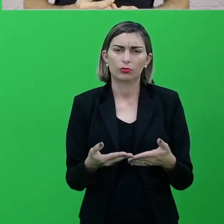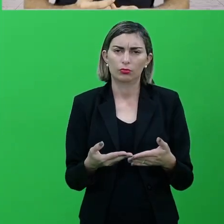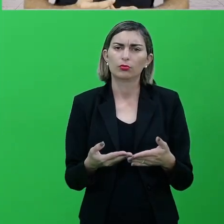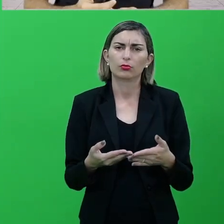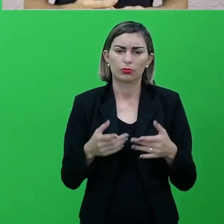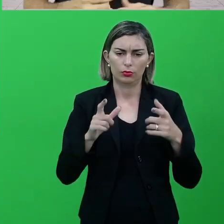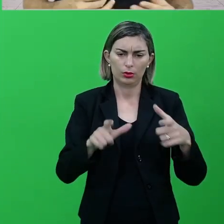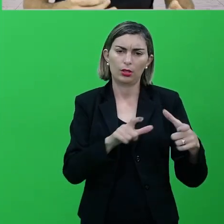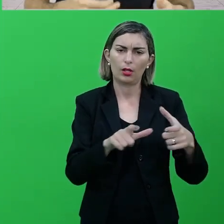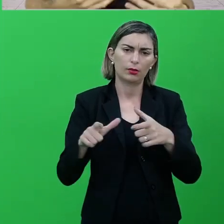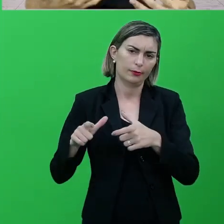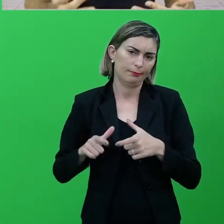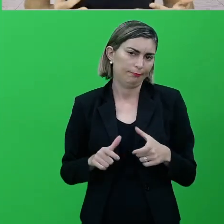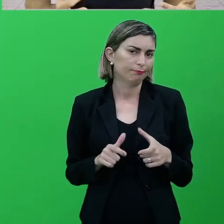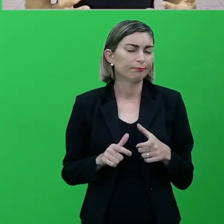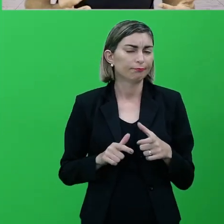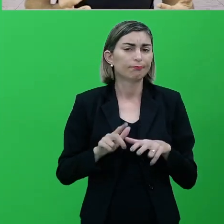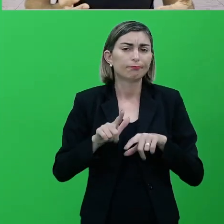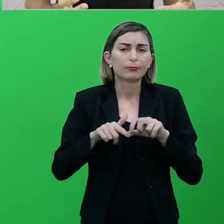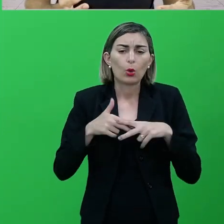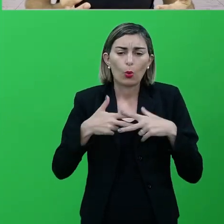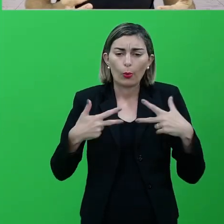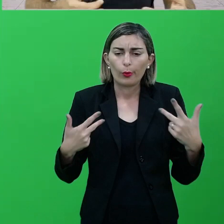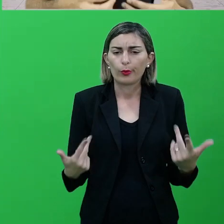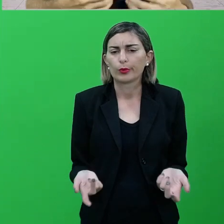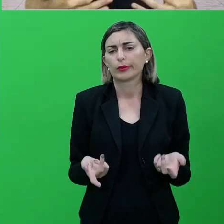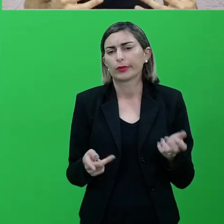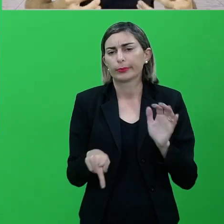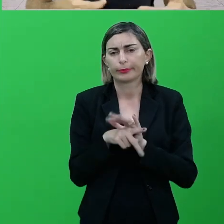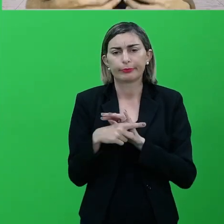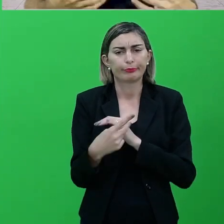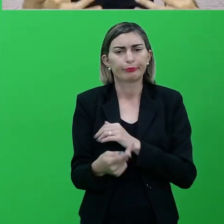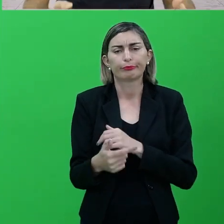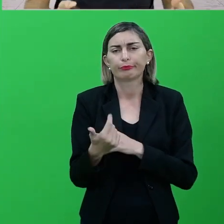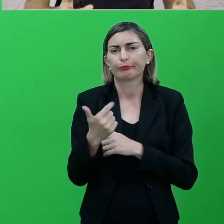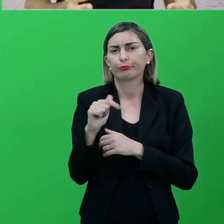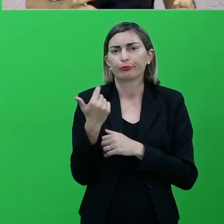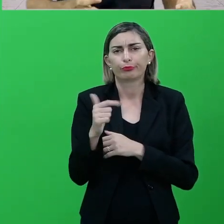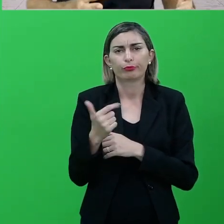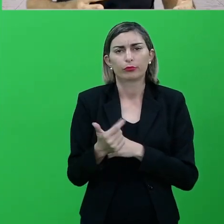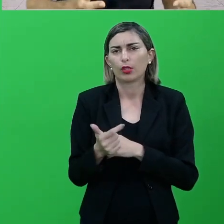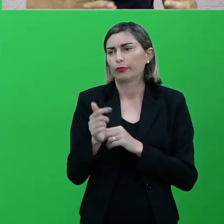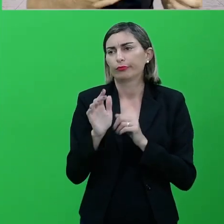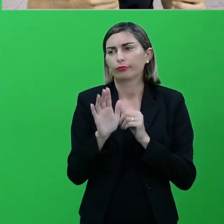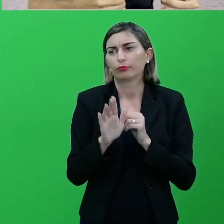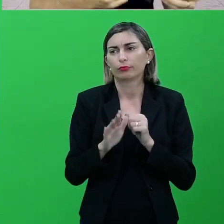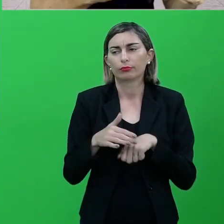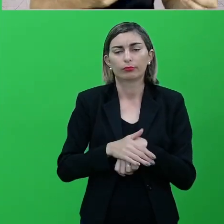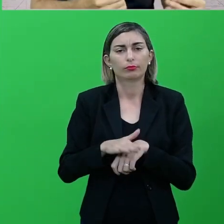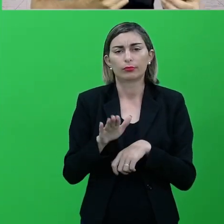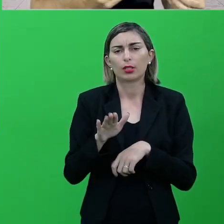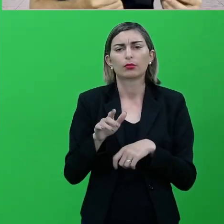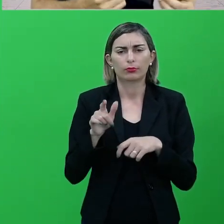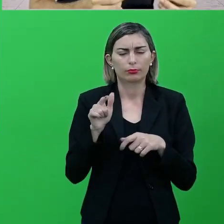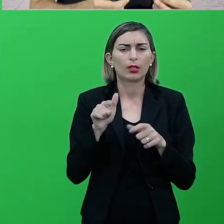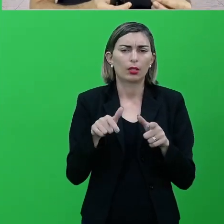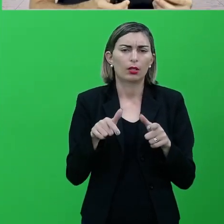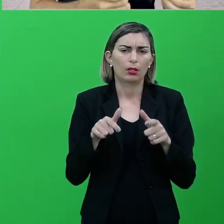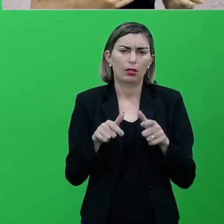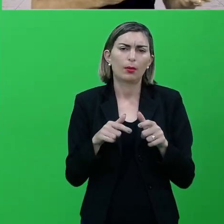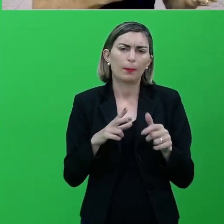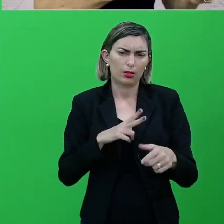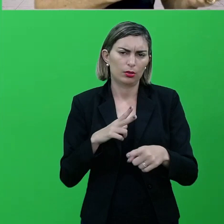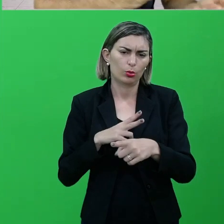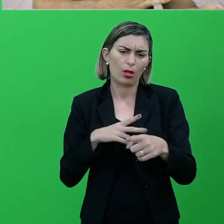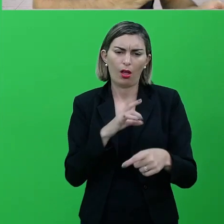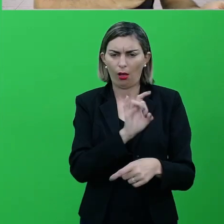setor, tá? Em coisas que que não têm cunho geral, mas funcionam de uma maneira muito